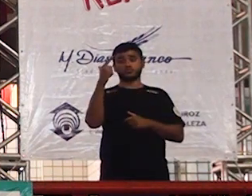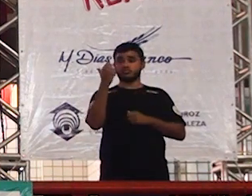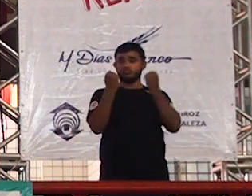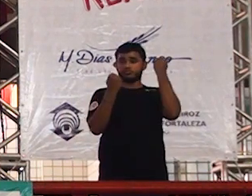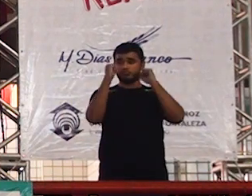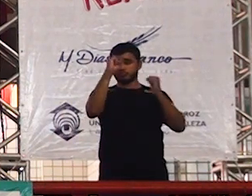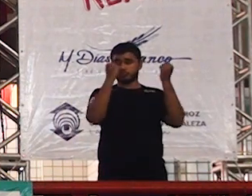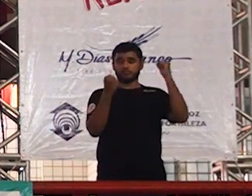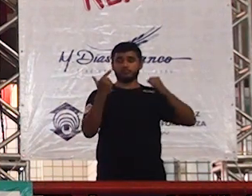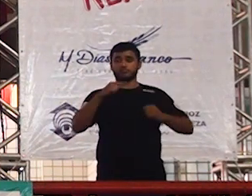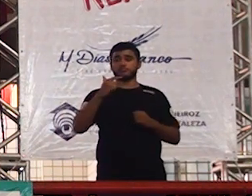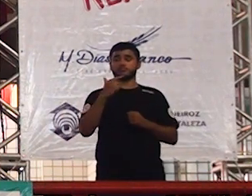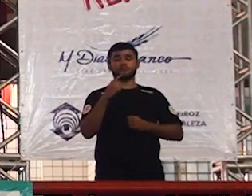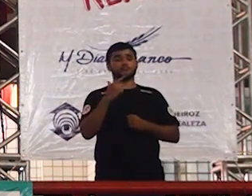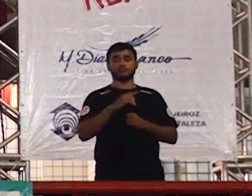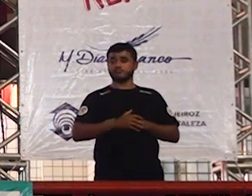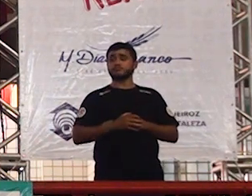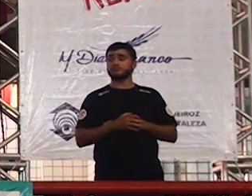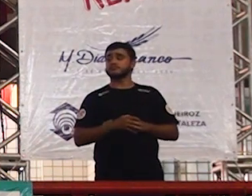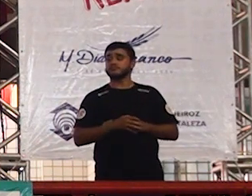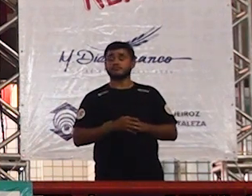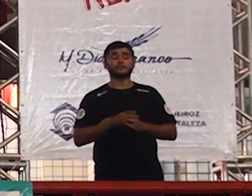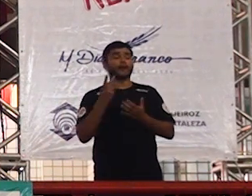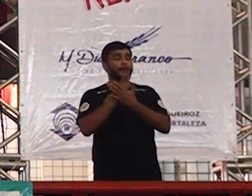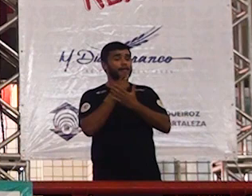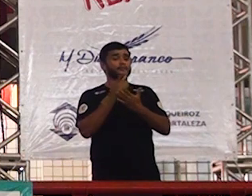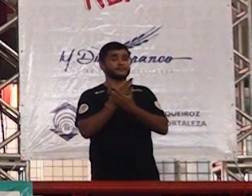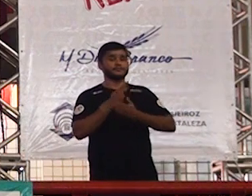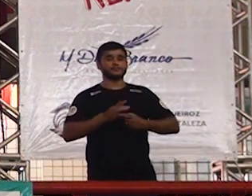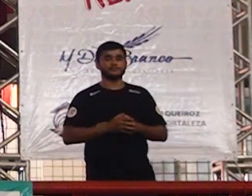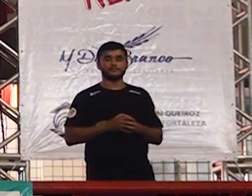havia indústrias para poluir. Tem outro erro.